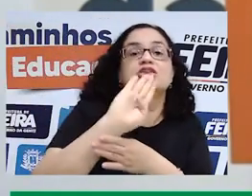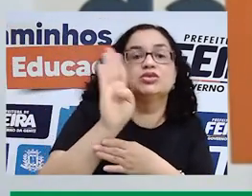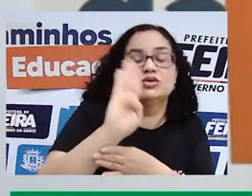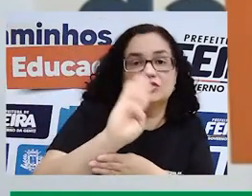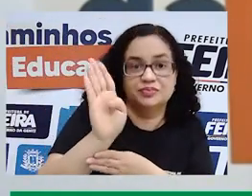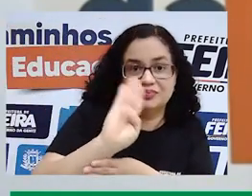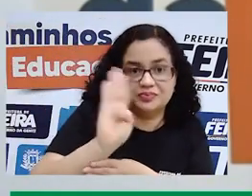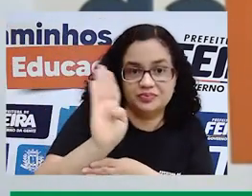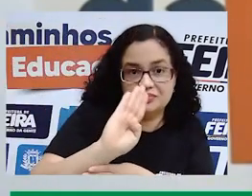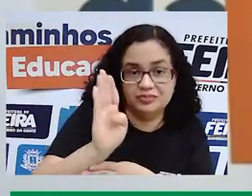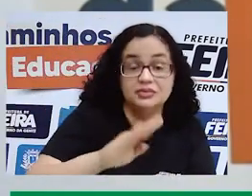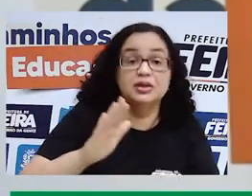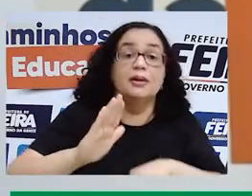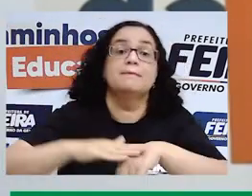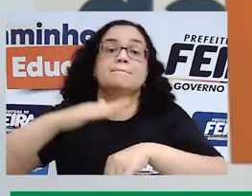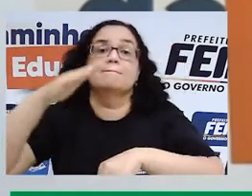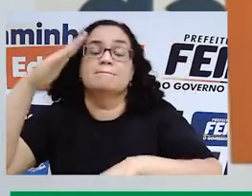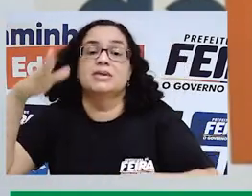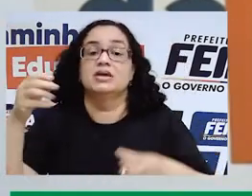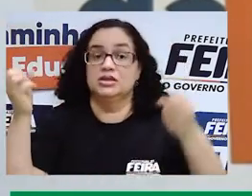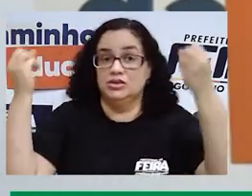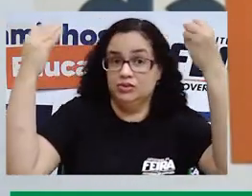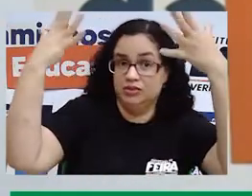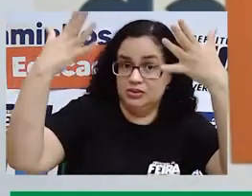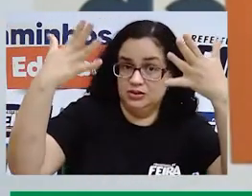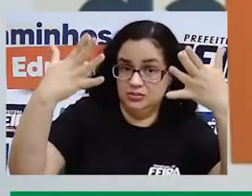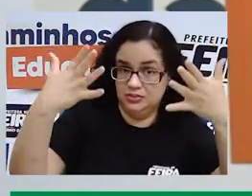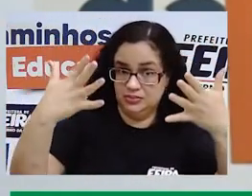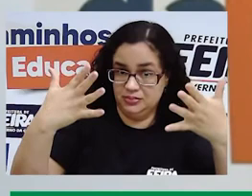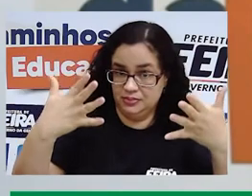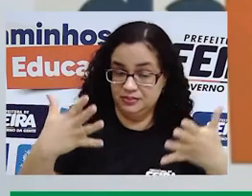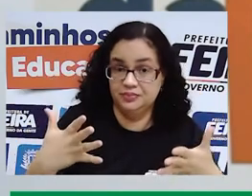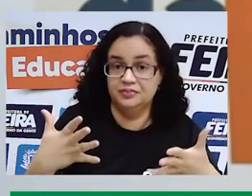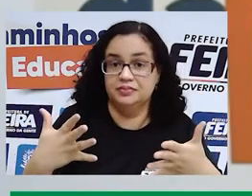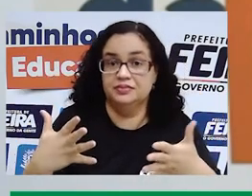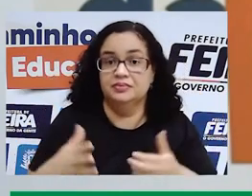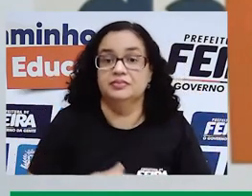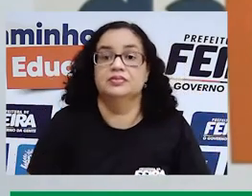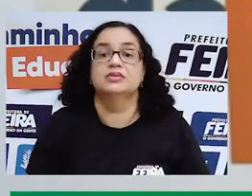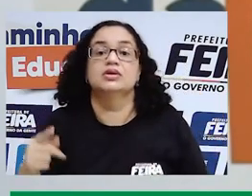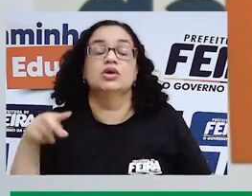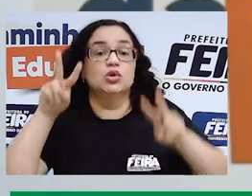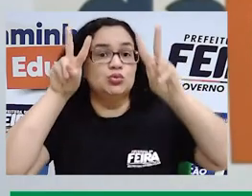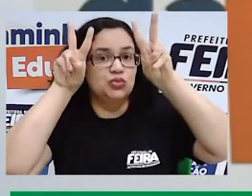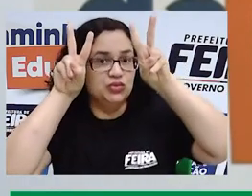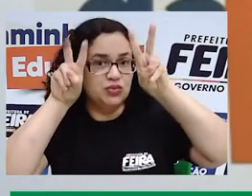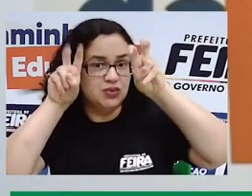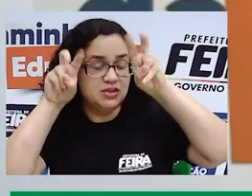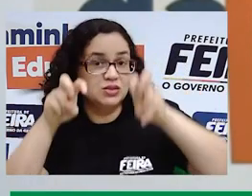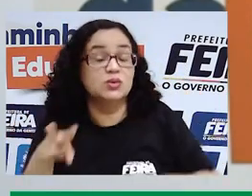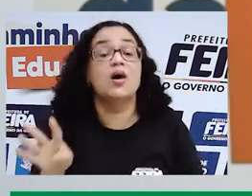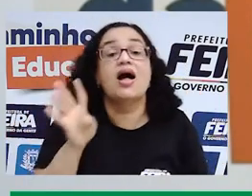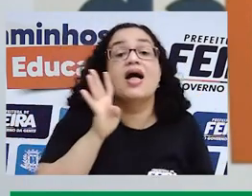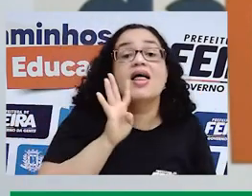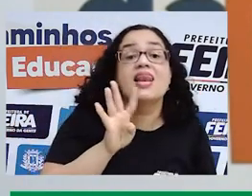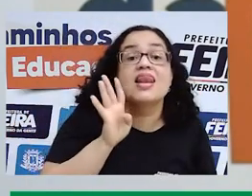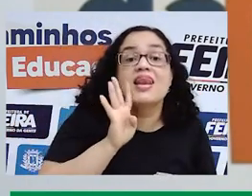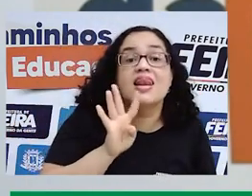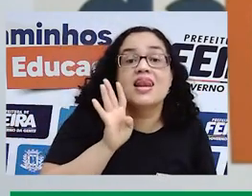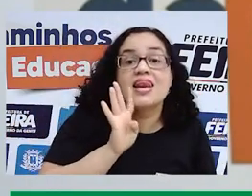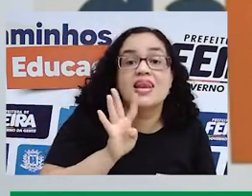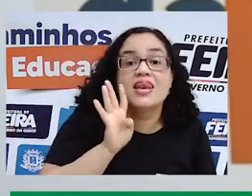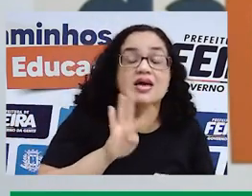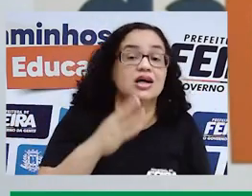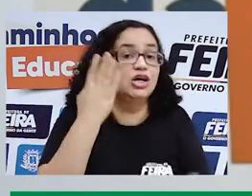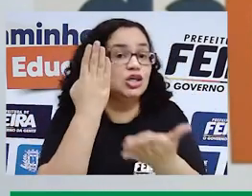vídeo aula para mais uma vez falar com vocês explica aí os nossos assuntos tão interessantes para